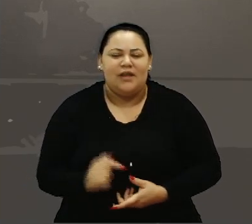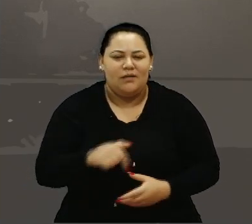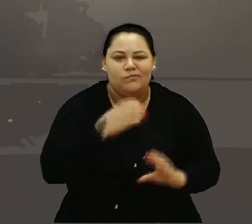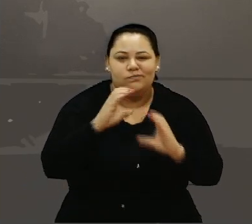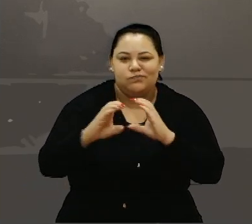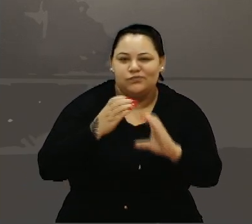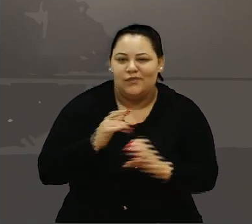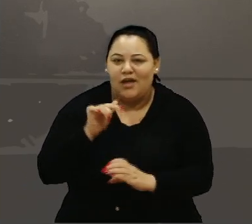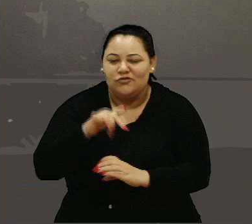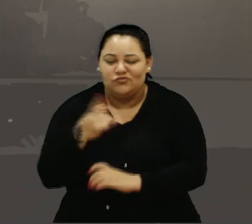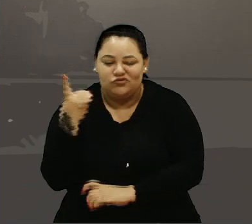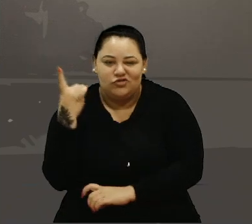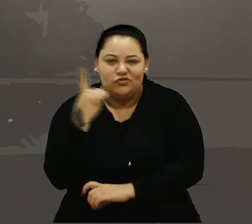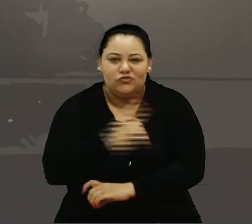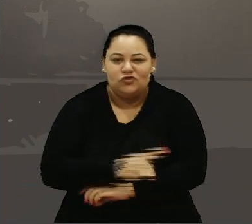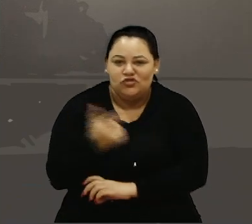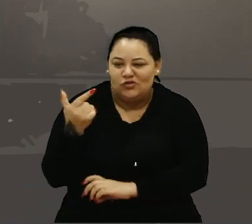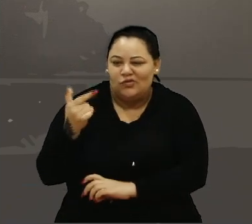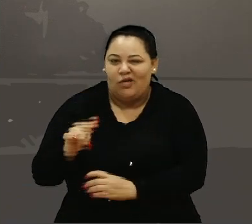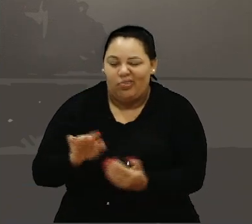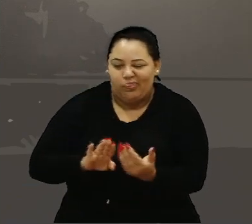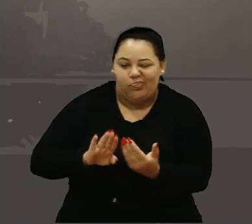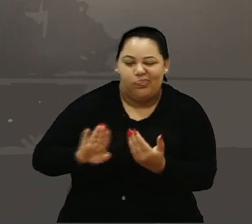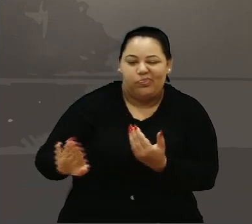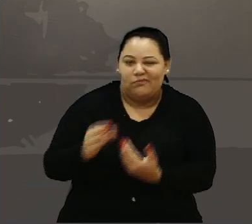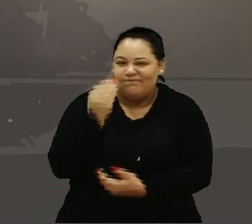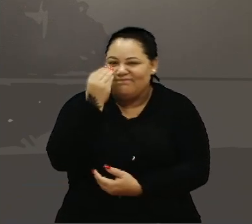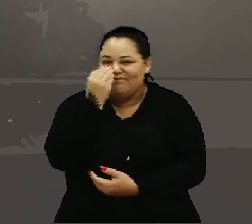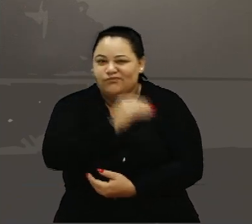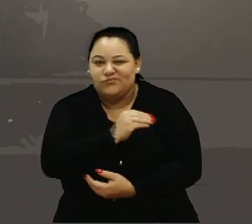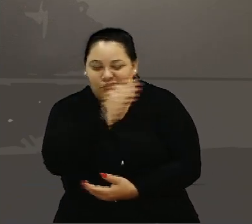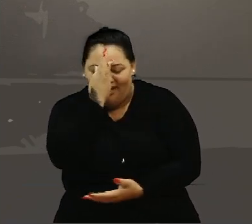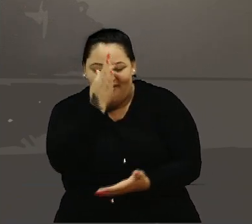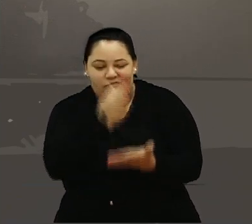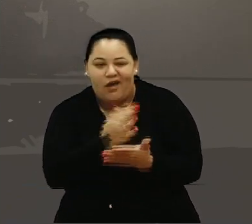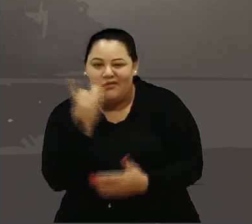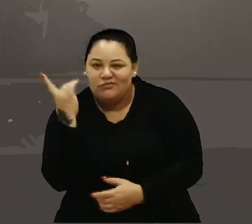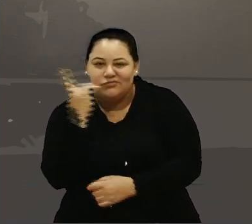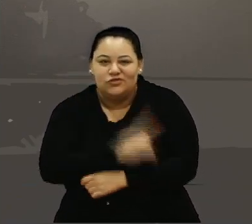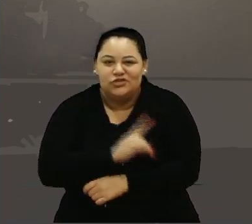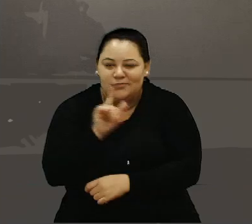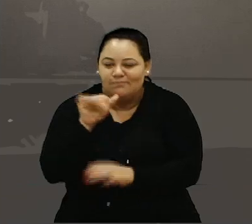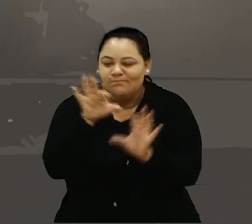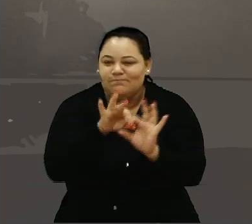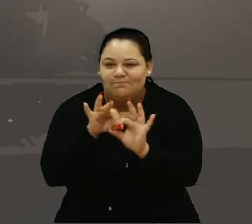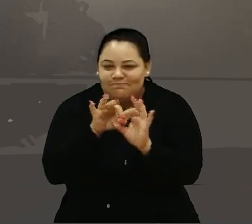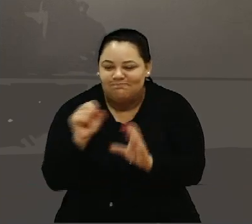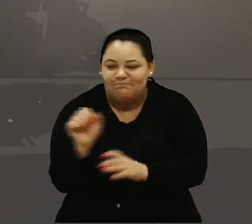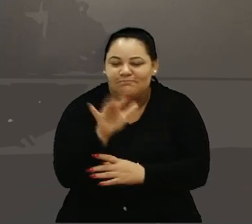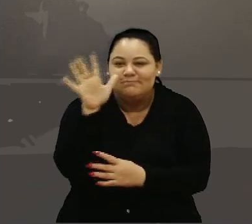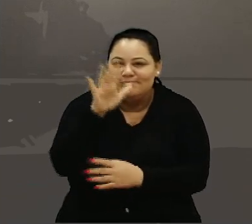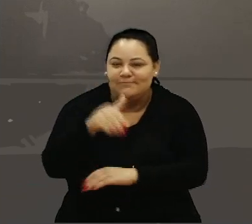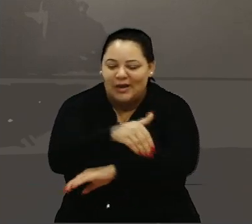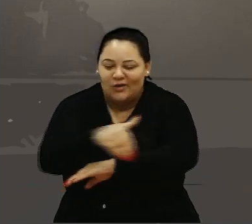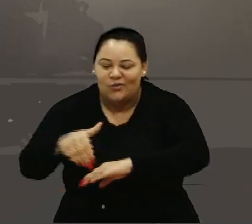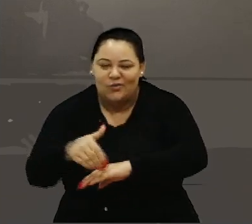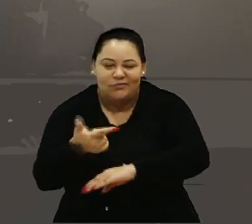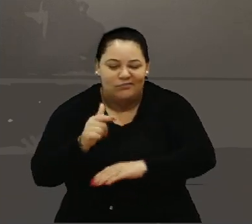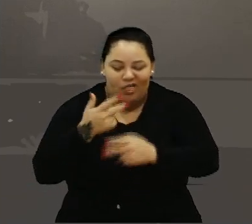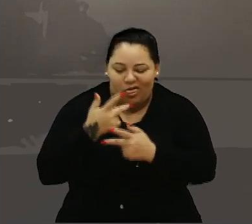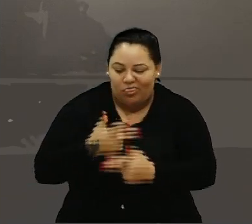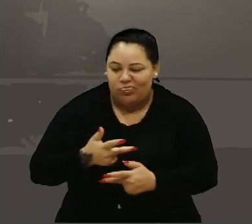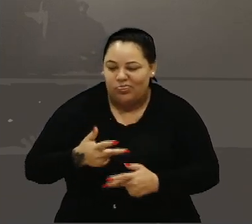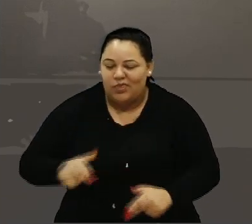favelados, segregados, excluídos, sempre deixados de lado. Na fé que um dia os humilhados serão exaltados. Na rua descalço, jogando